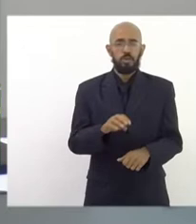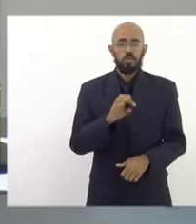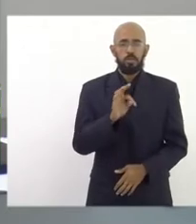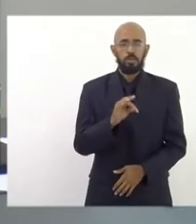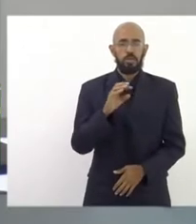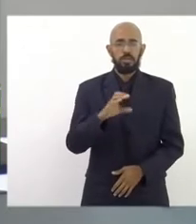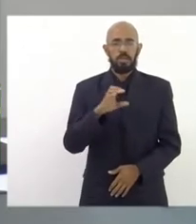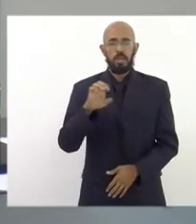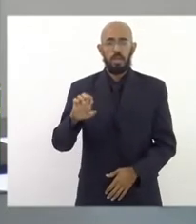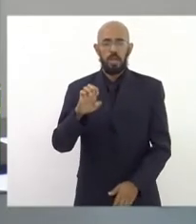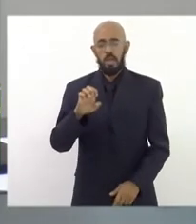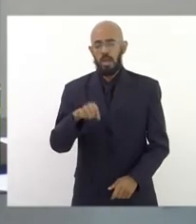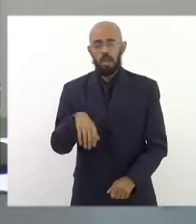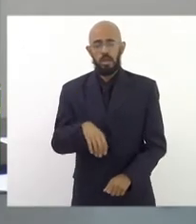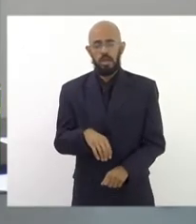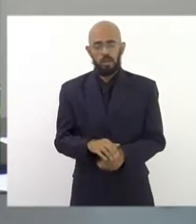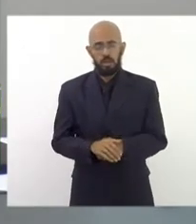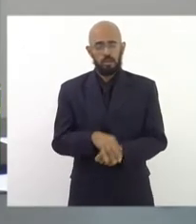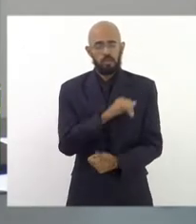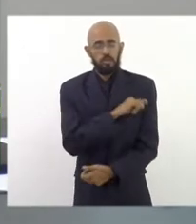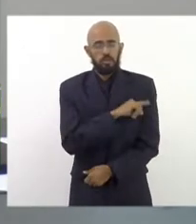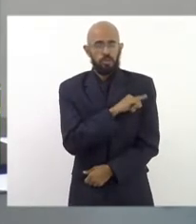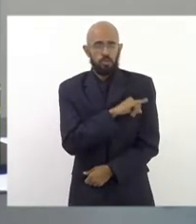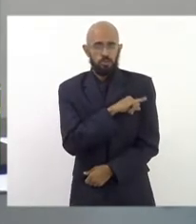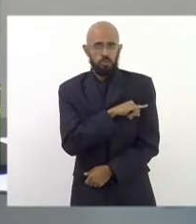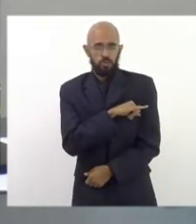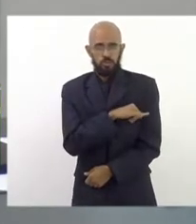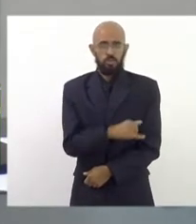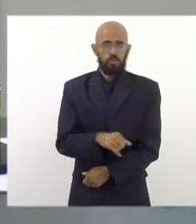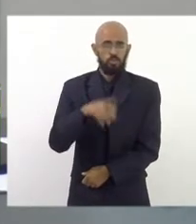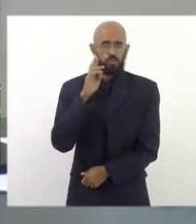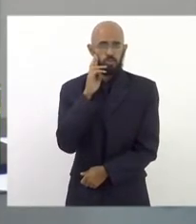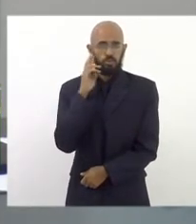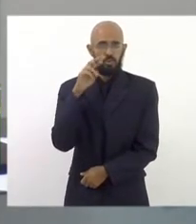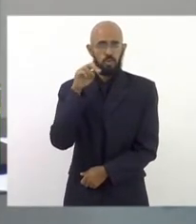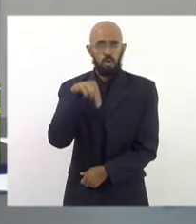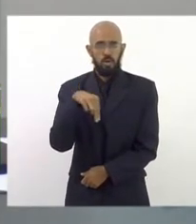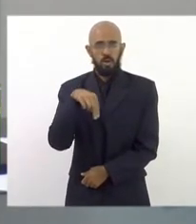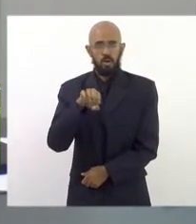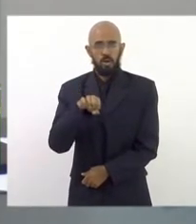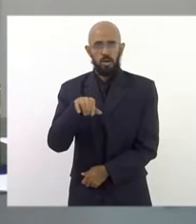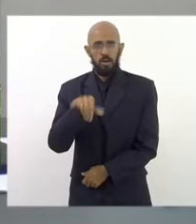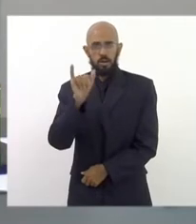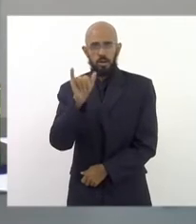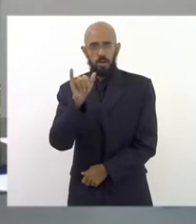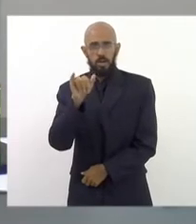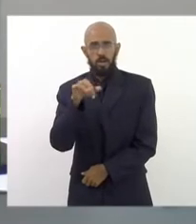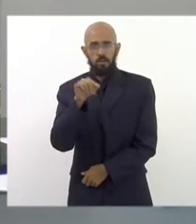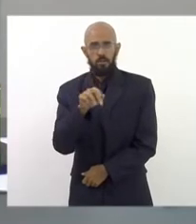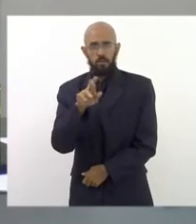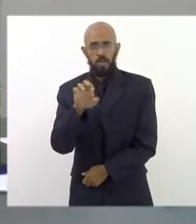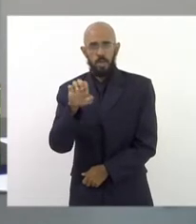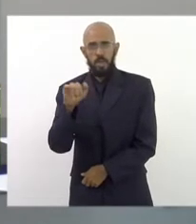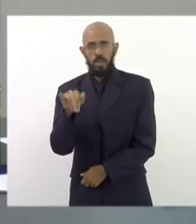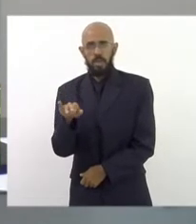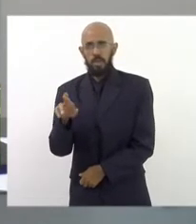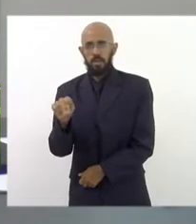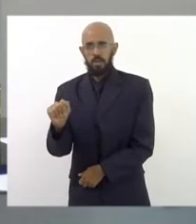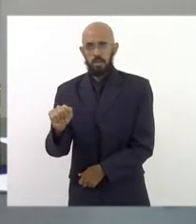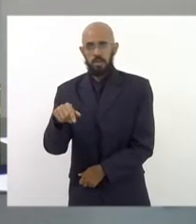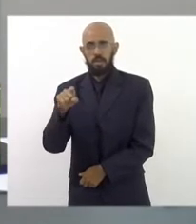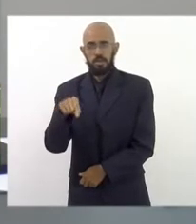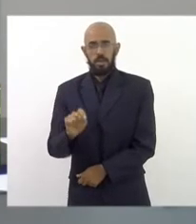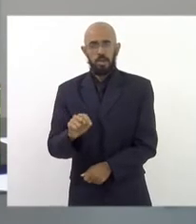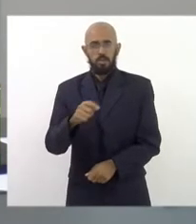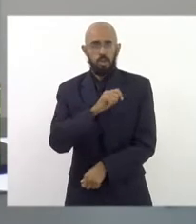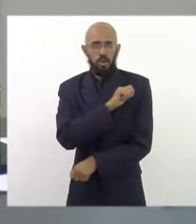Rio de Janeiro está presente o senhor Ney Ferreira da Silva, da Coordenadoria de Auditoria de Contas